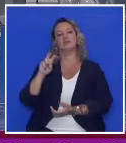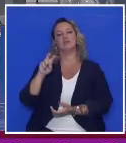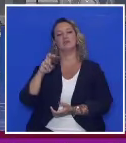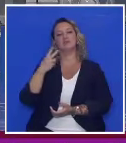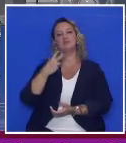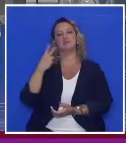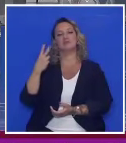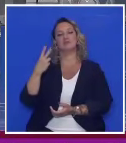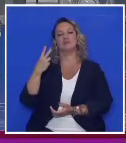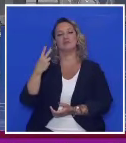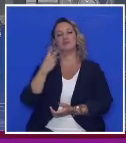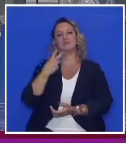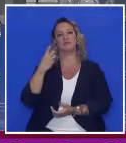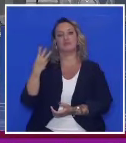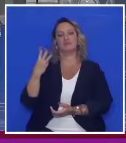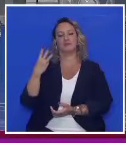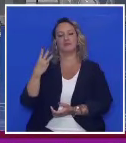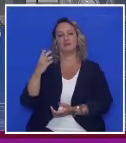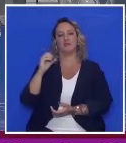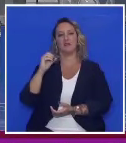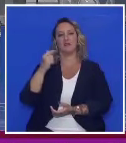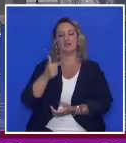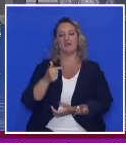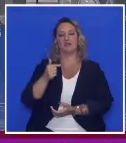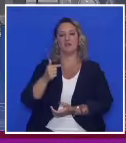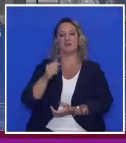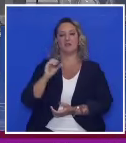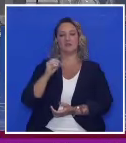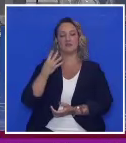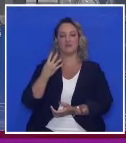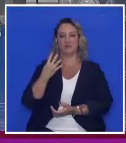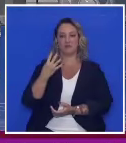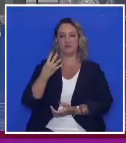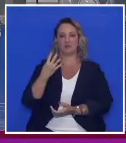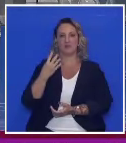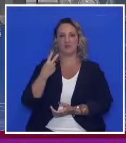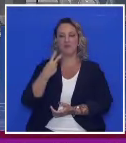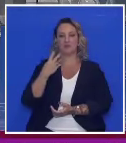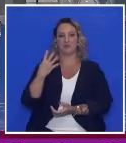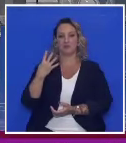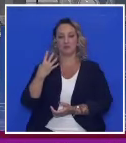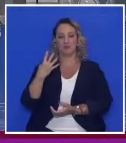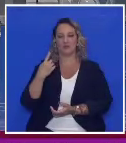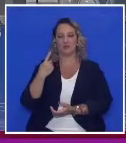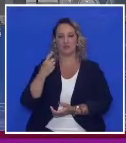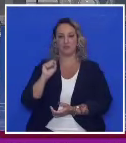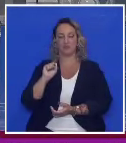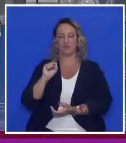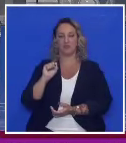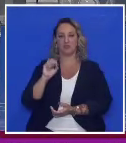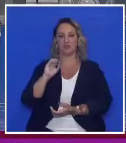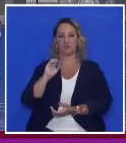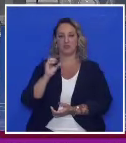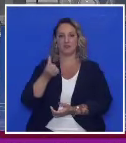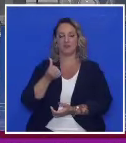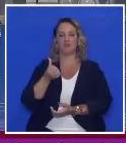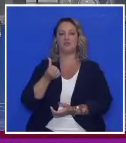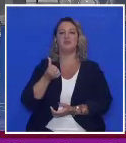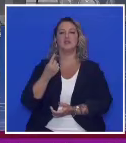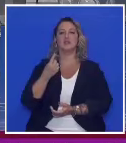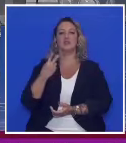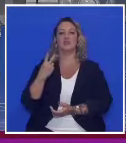25, 22, 23, 07, 04, 24, 18,